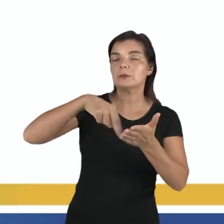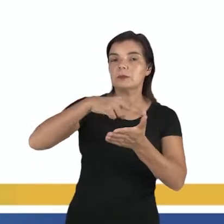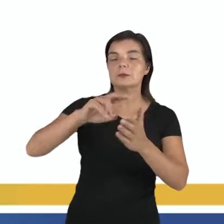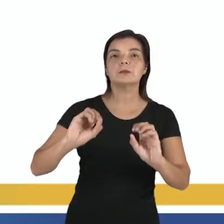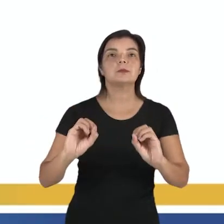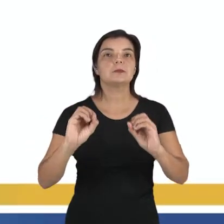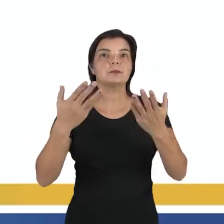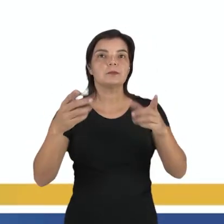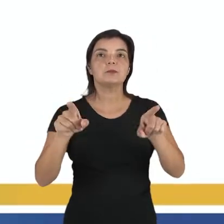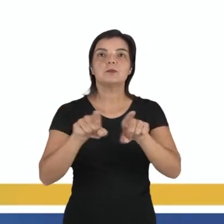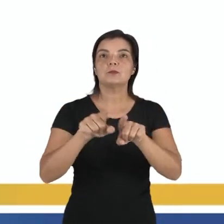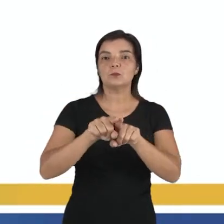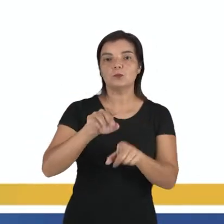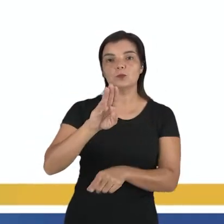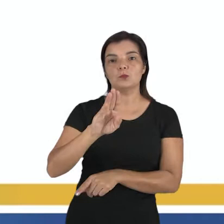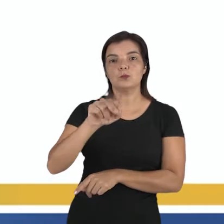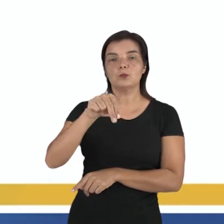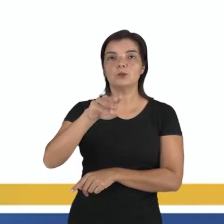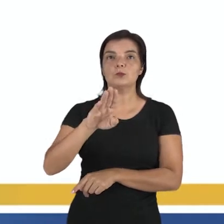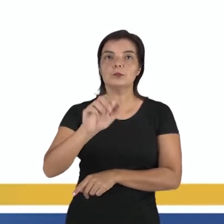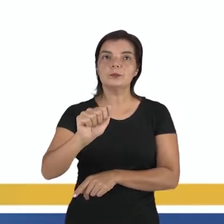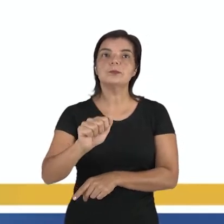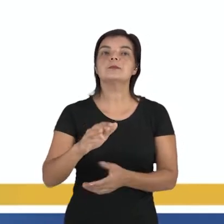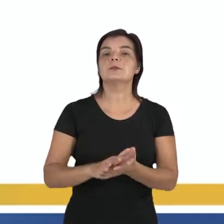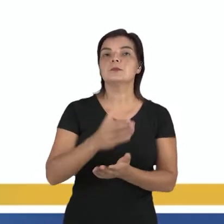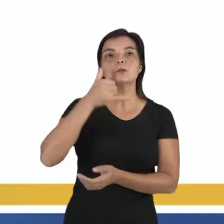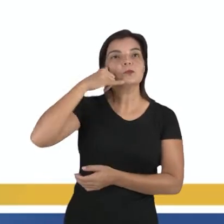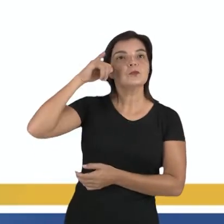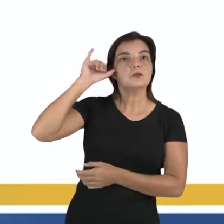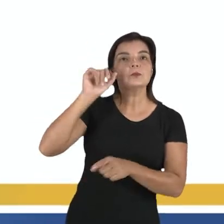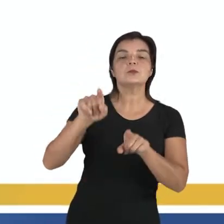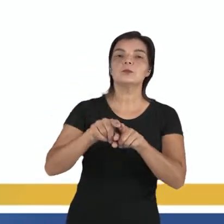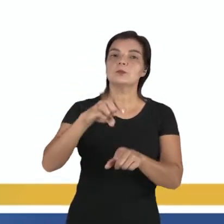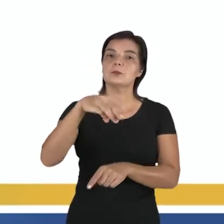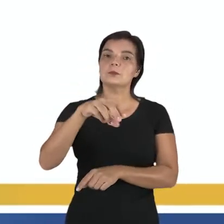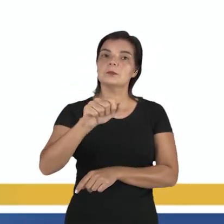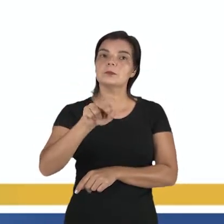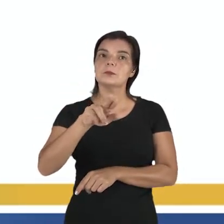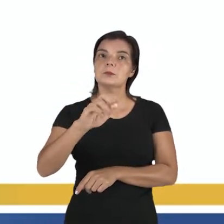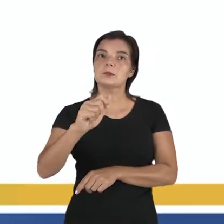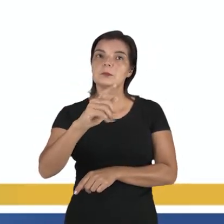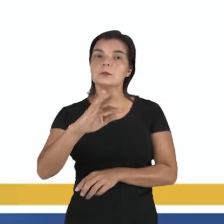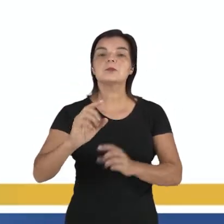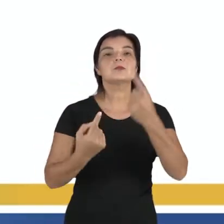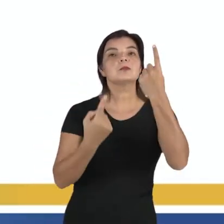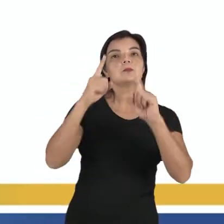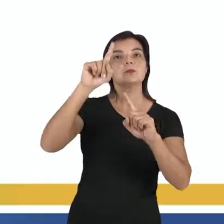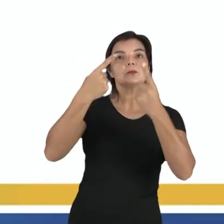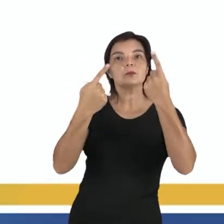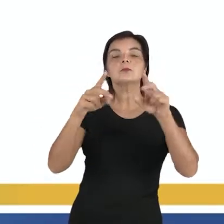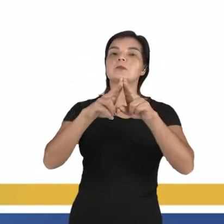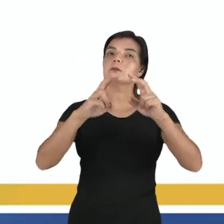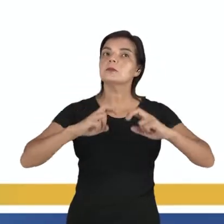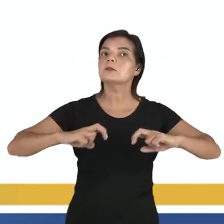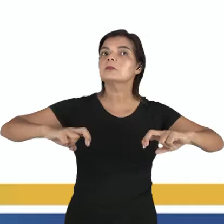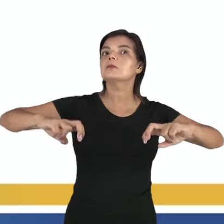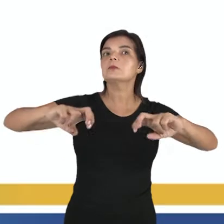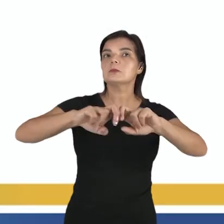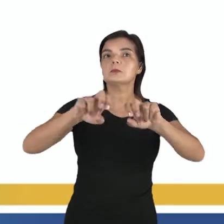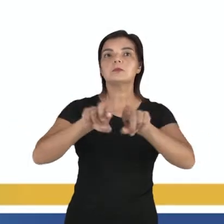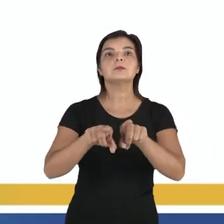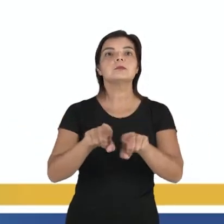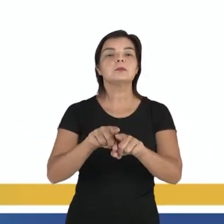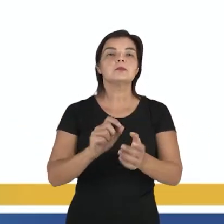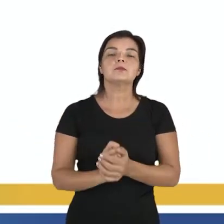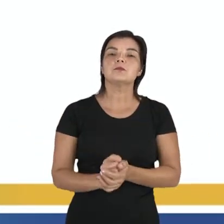Outros alimentos típicos do povo nortista são carne de sol, tucupi, tacacá, jambu, camarão